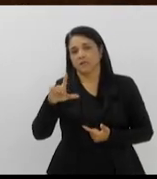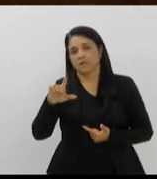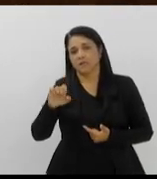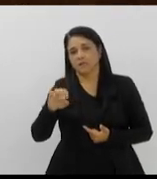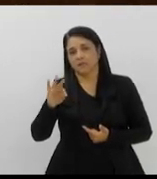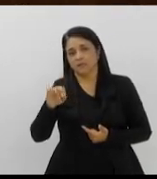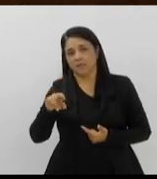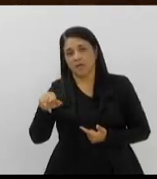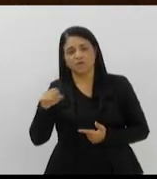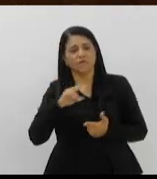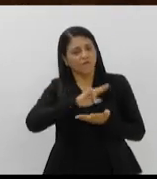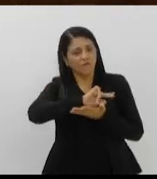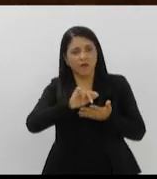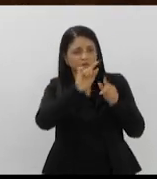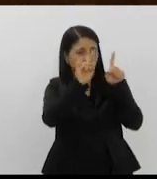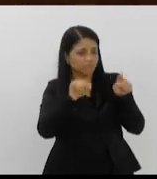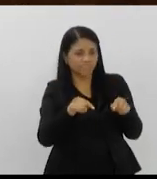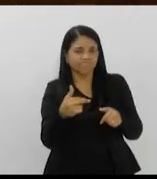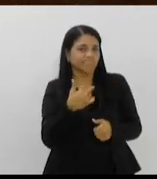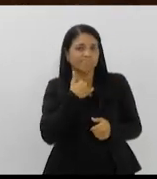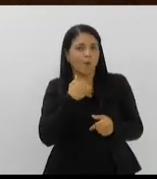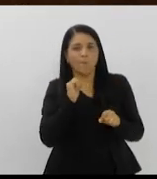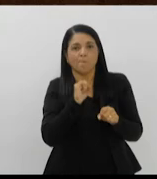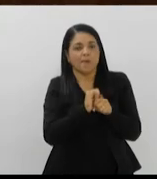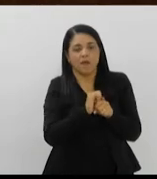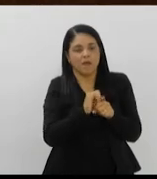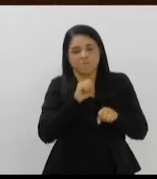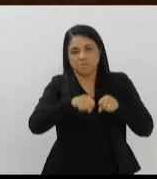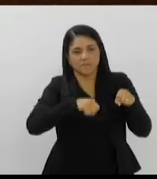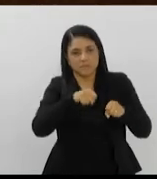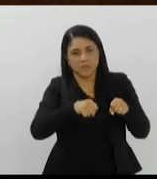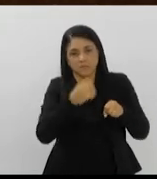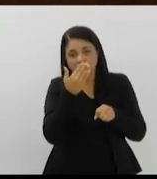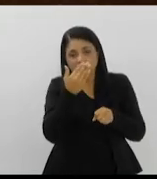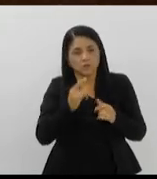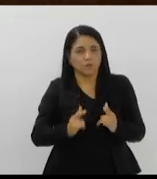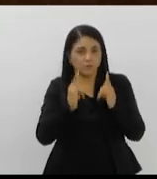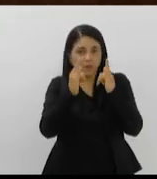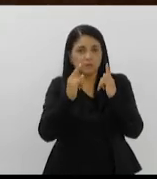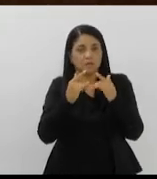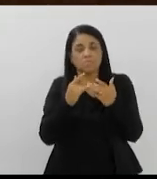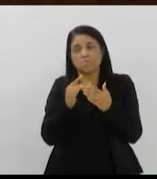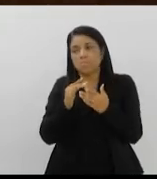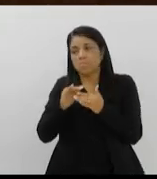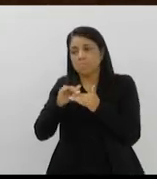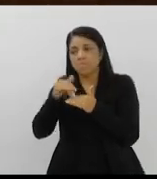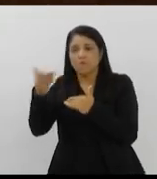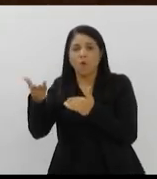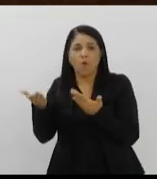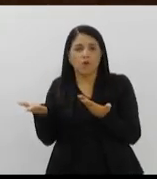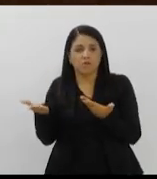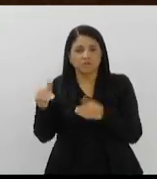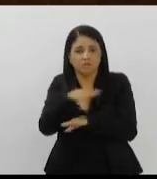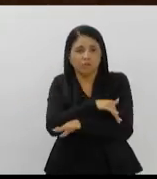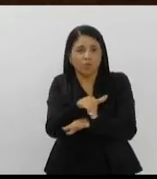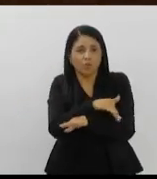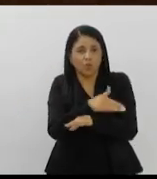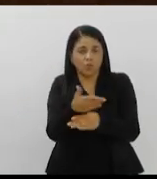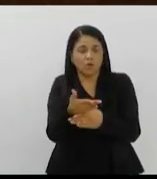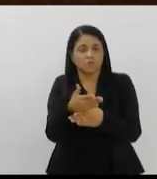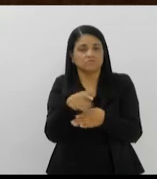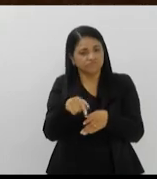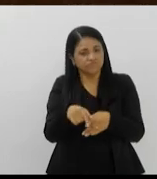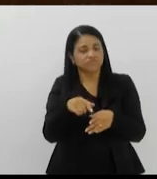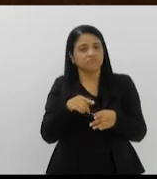de bicicleta, não podem parar aqui na frente do prédio, tem que parar nas proximidades. Instala um bicicletário aqui na